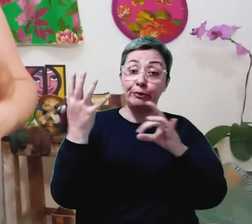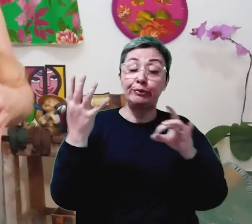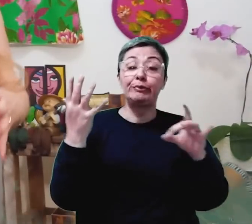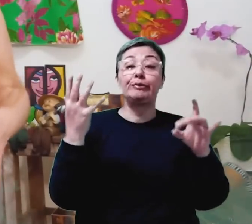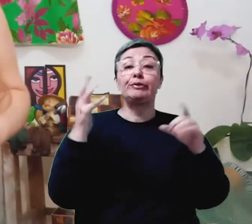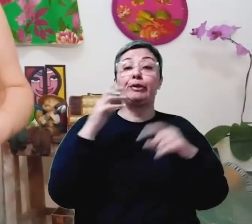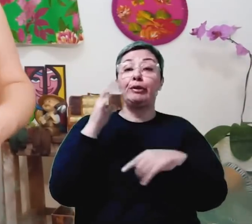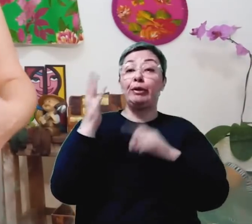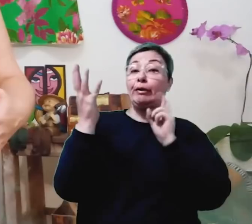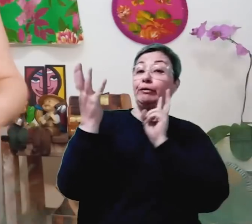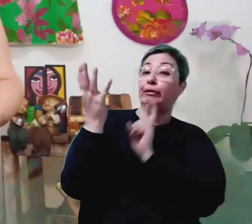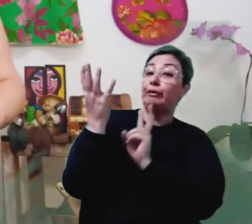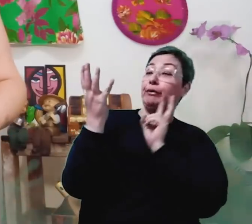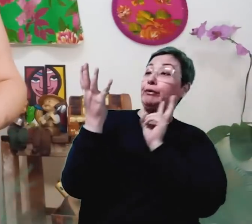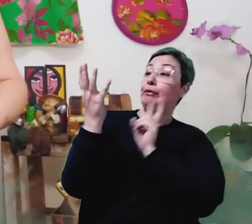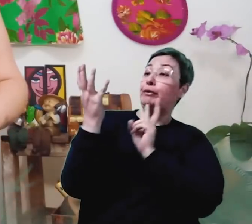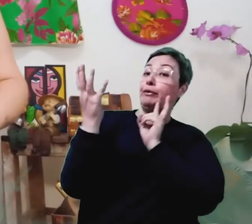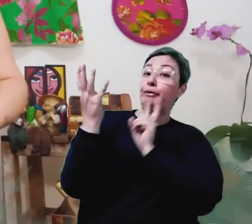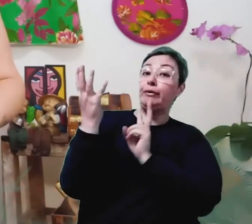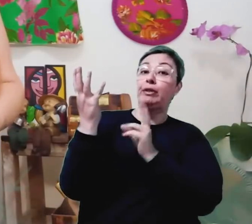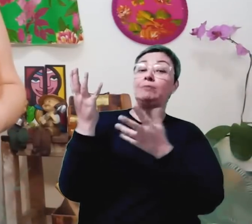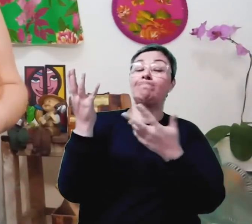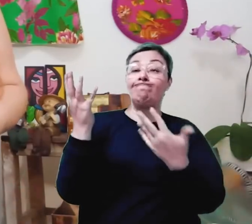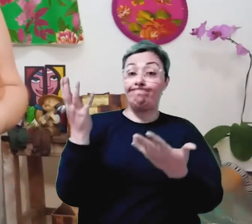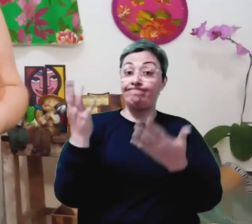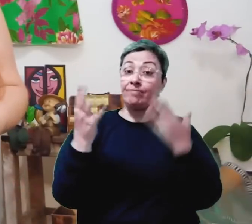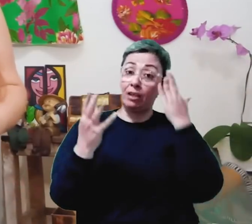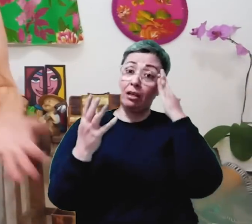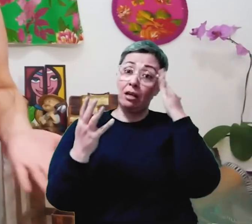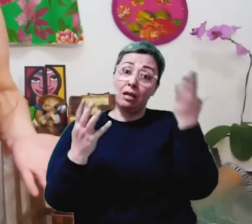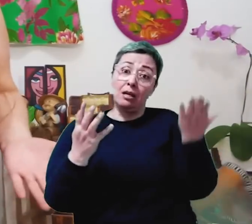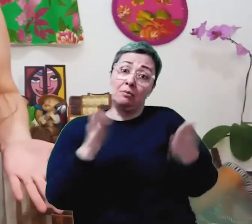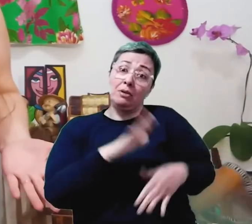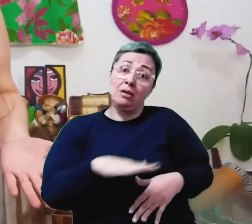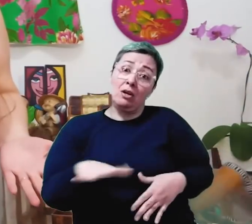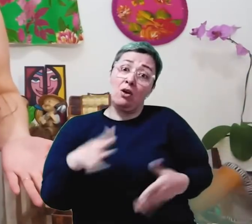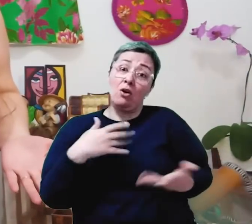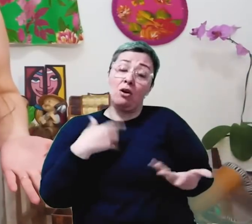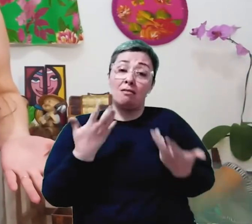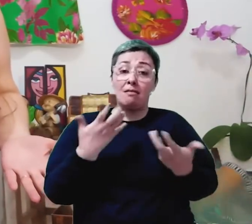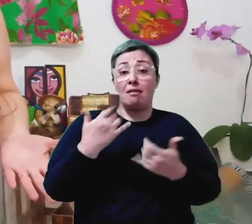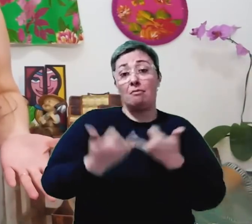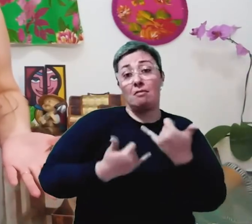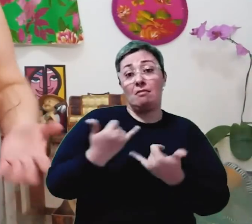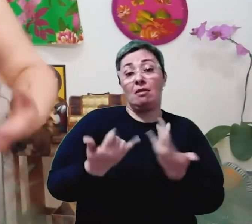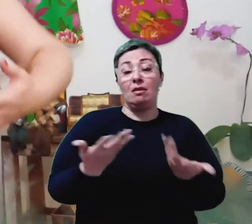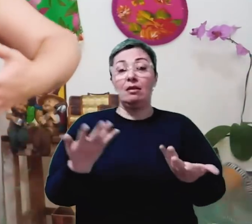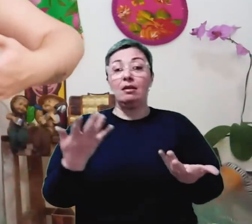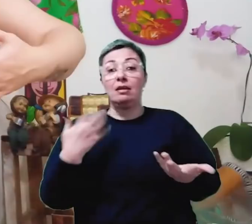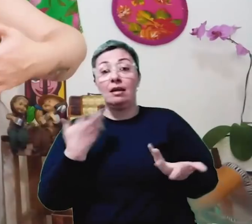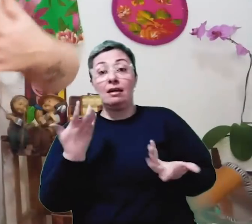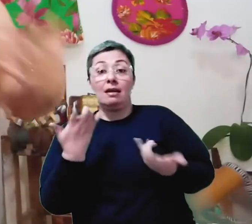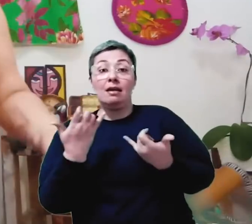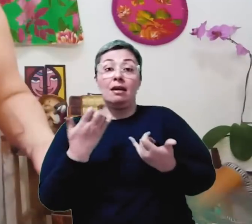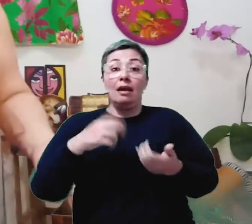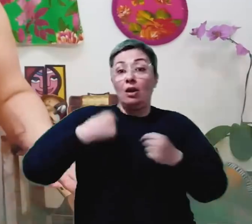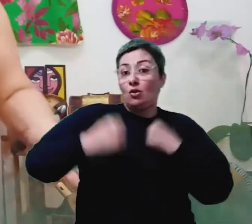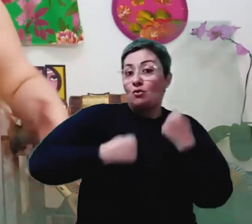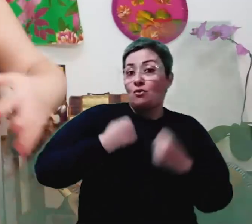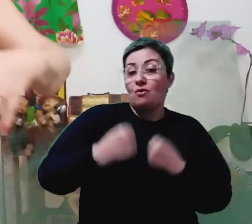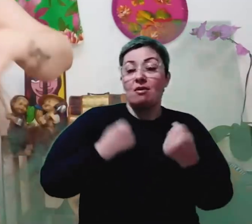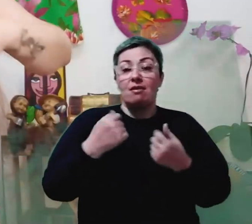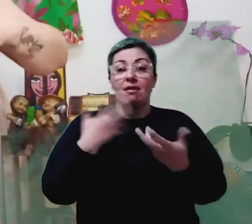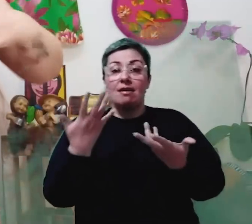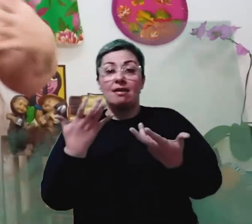dias vigiando aquela figueira. Mas vocês sabem, as crianças querem brincar, as crianças querem correr,